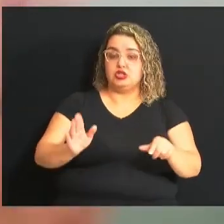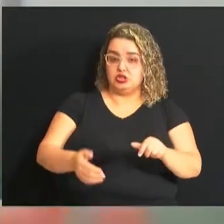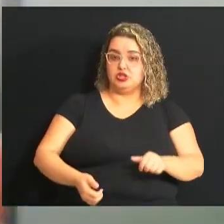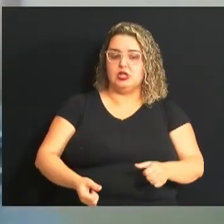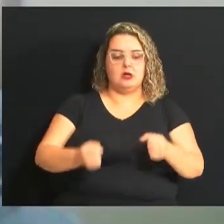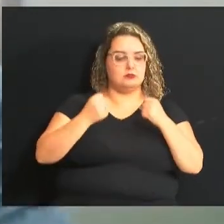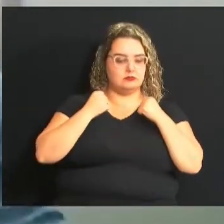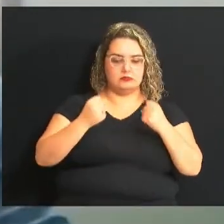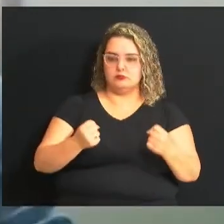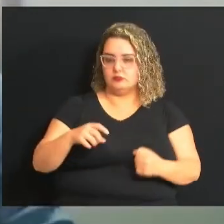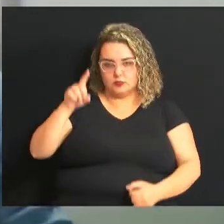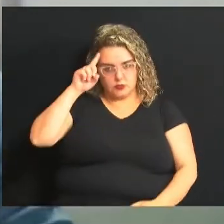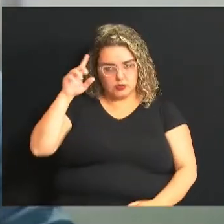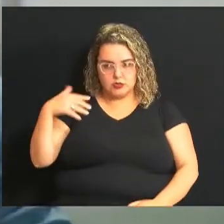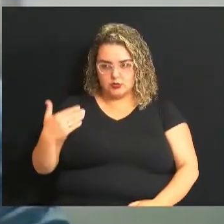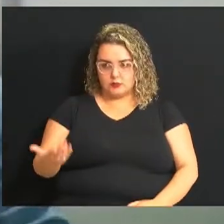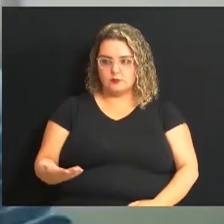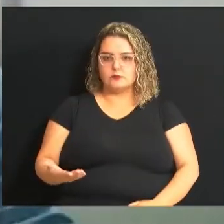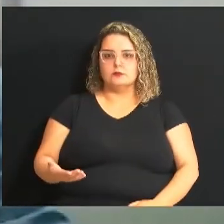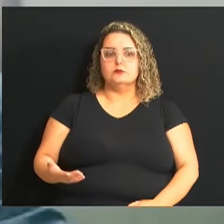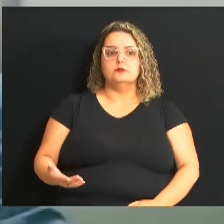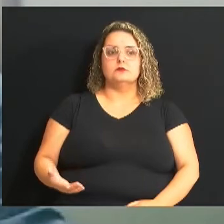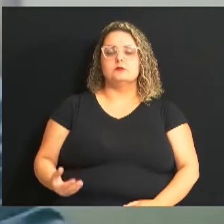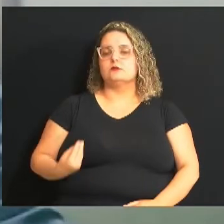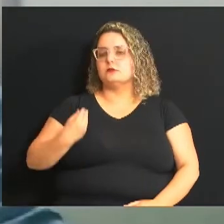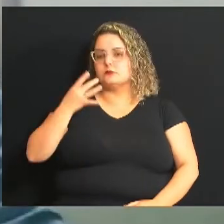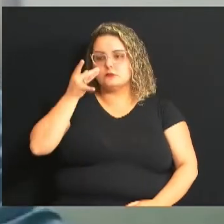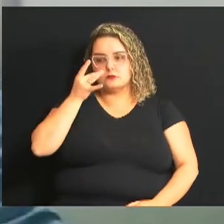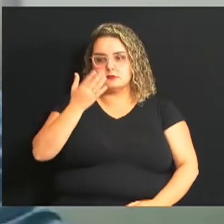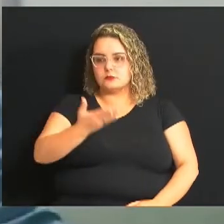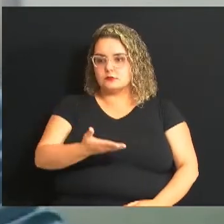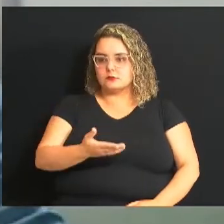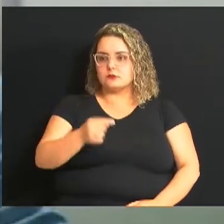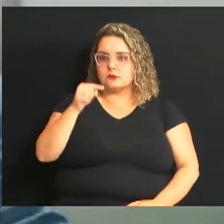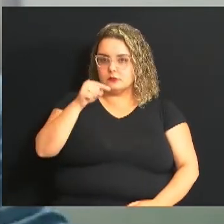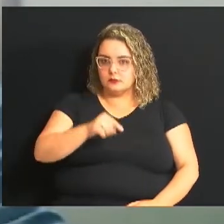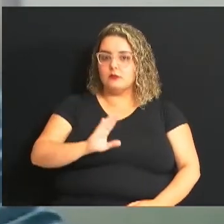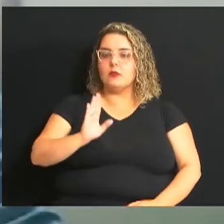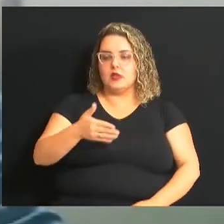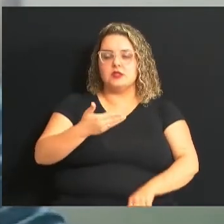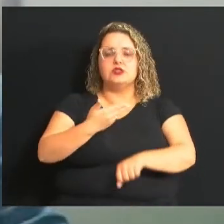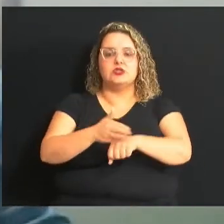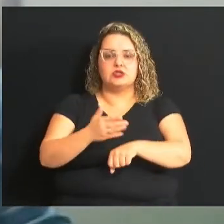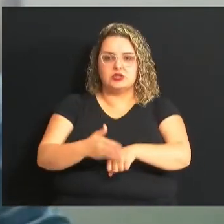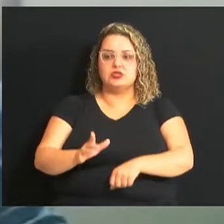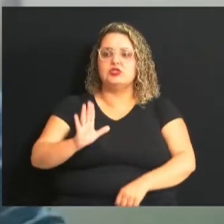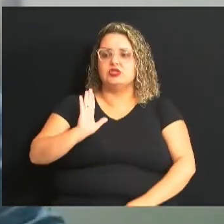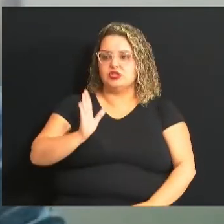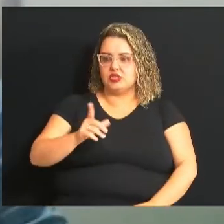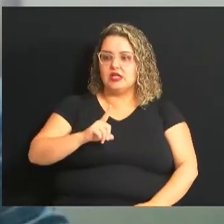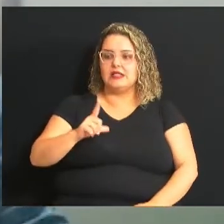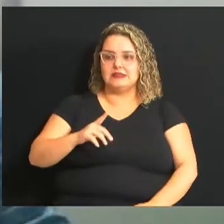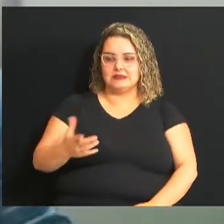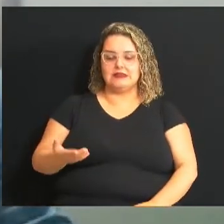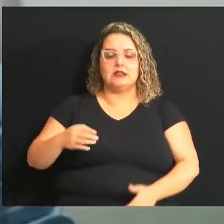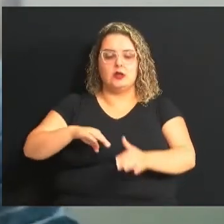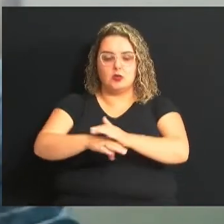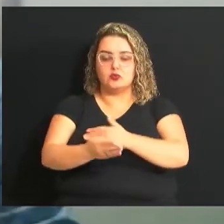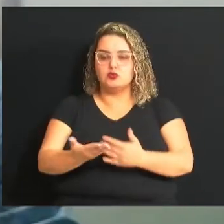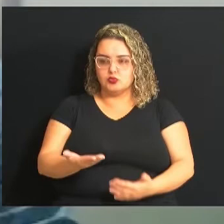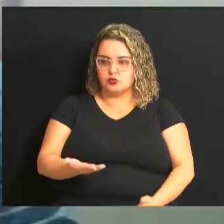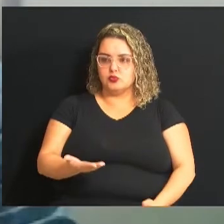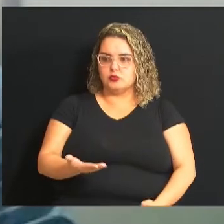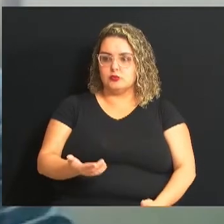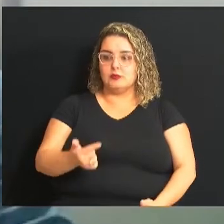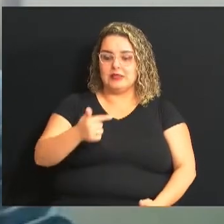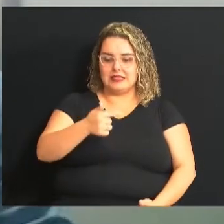algo do dia a dia dele, como uma rotina para a vida dele. Para esse indivíduo que já treina, que já tem a frequência, que já está acostumado, para 7 dias